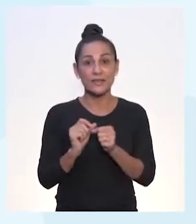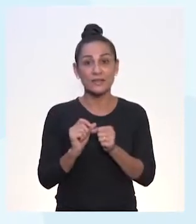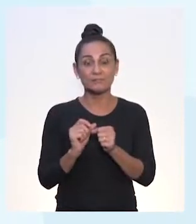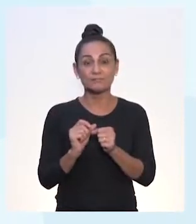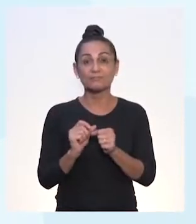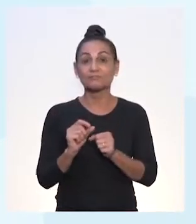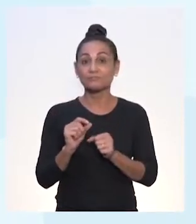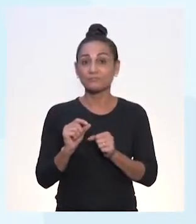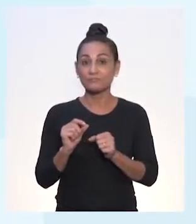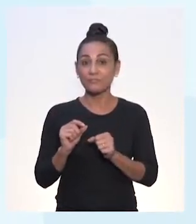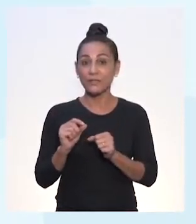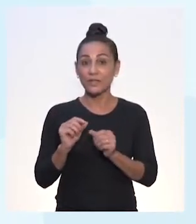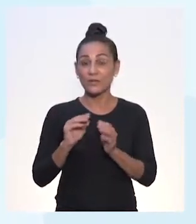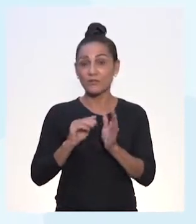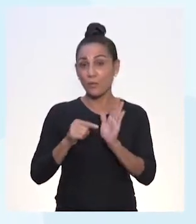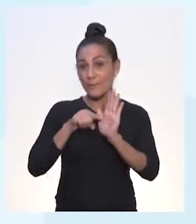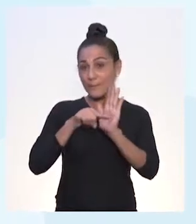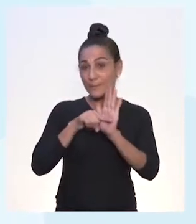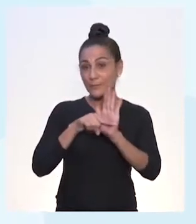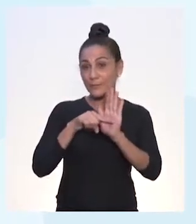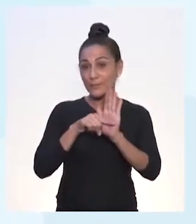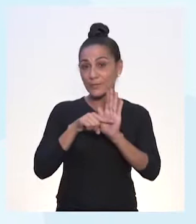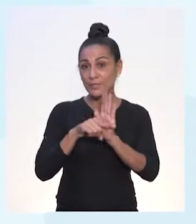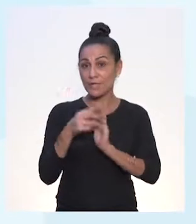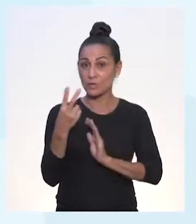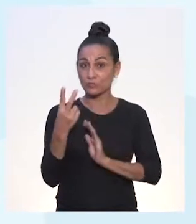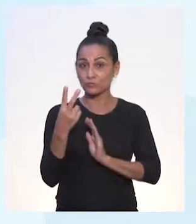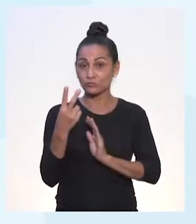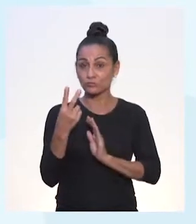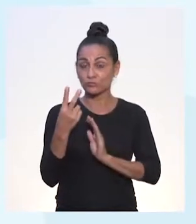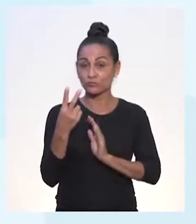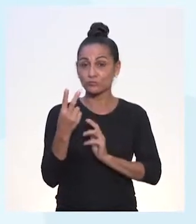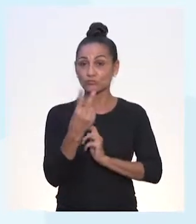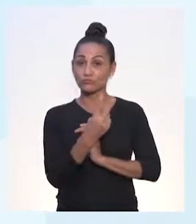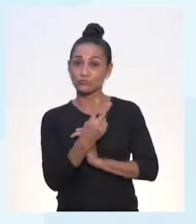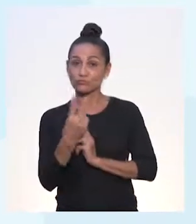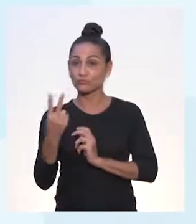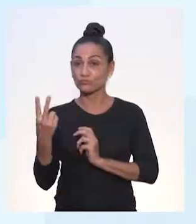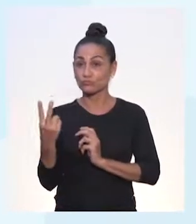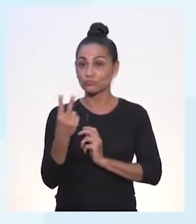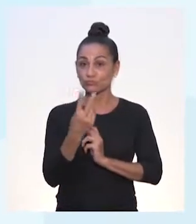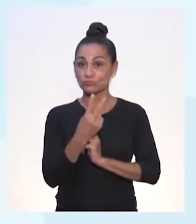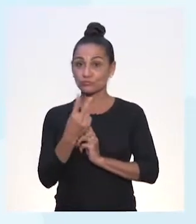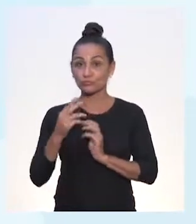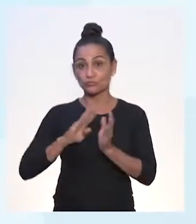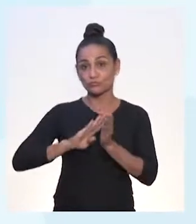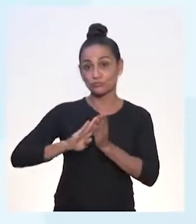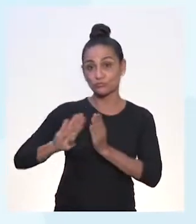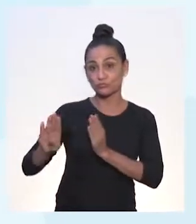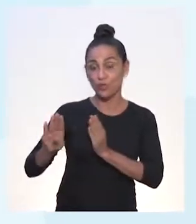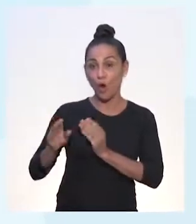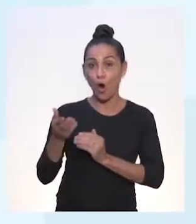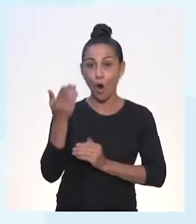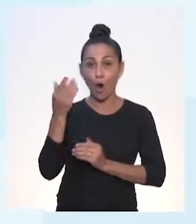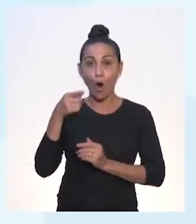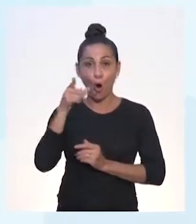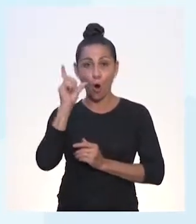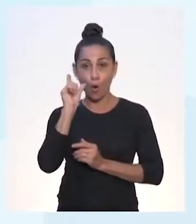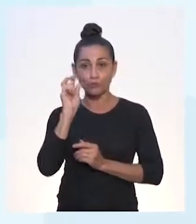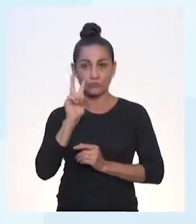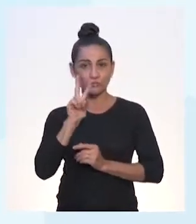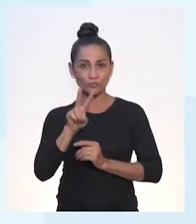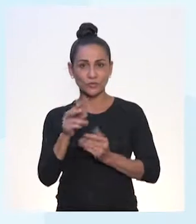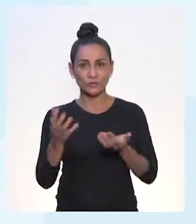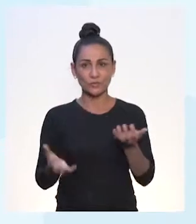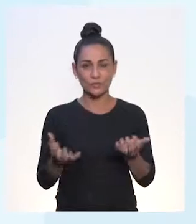aí, ó, subtrair 2 dos dois lados, né? Ontem nós vimos muito isso da balança aí. Sim. Então eu